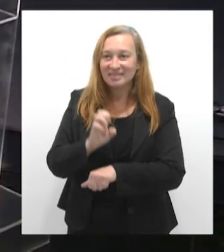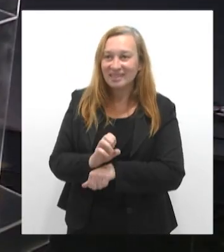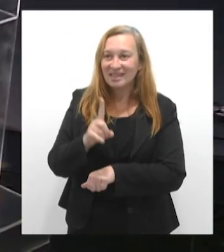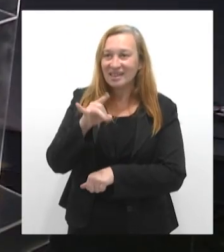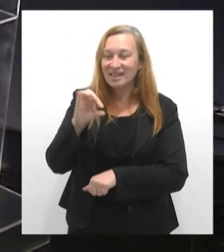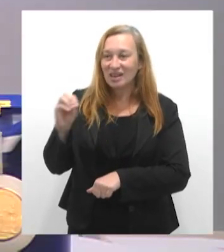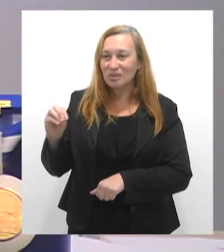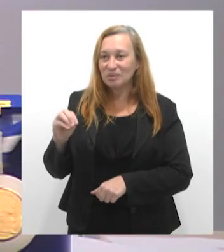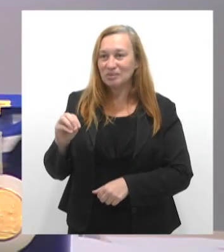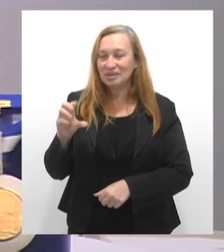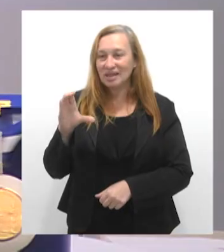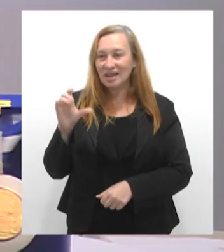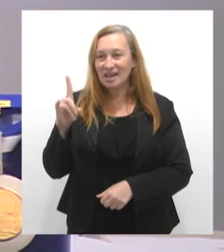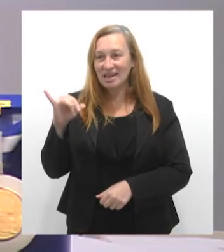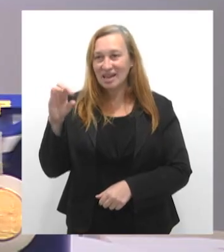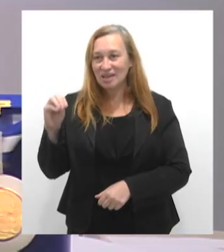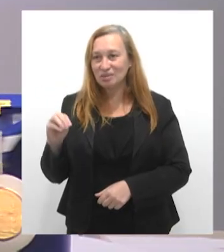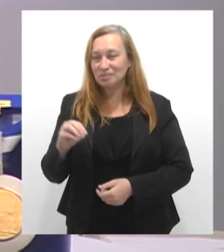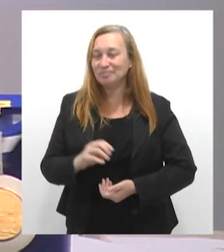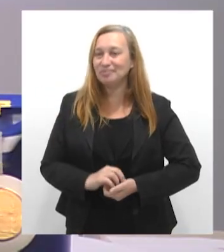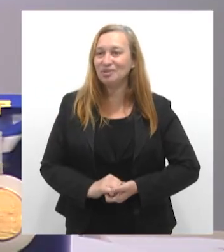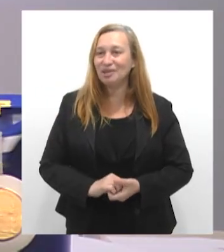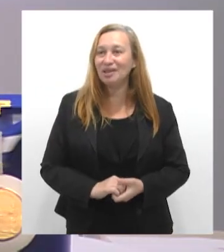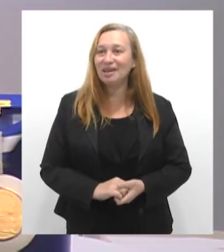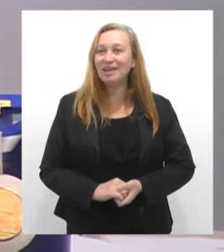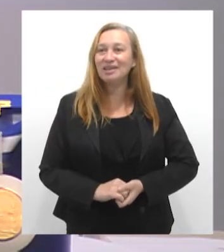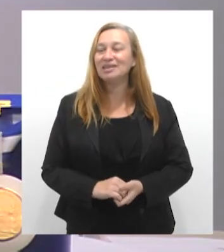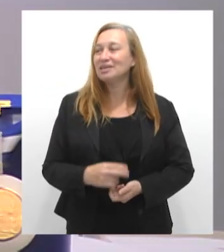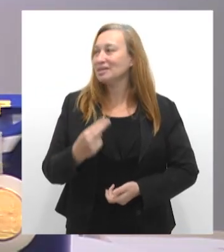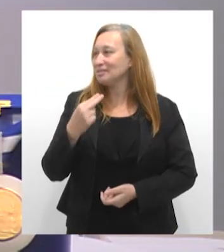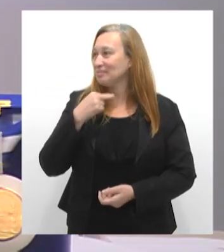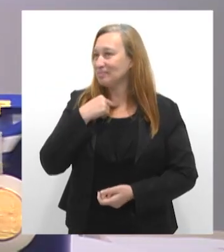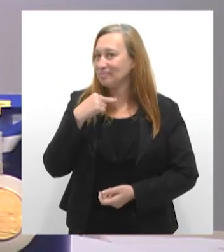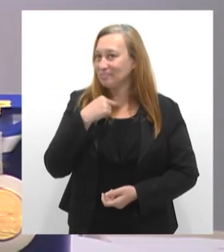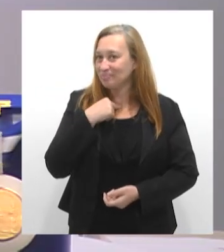Caiado, que também não pôde